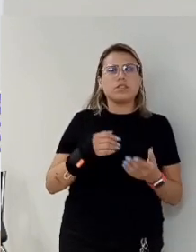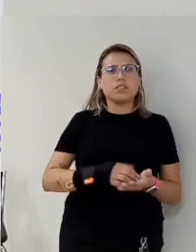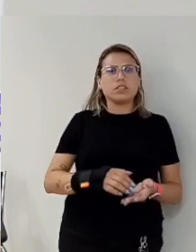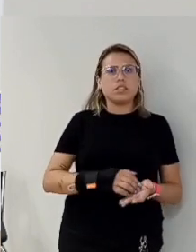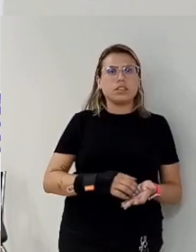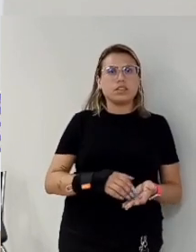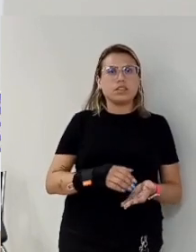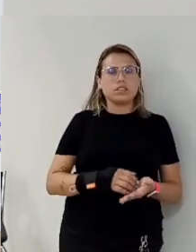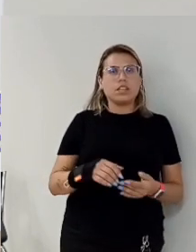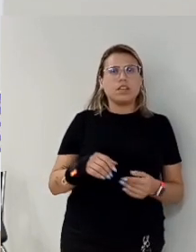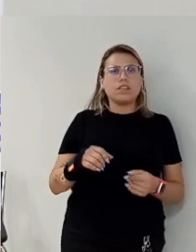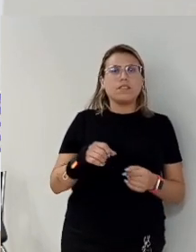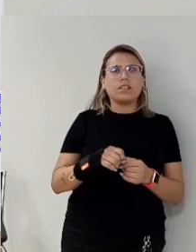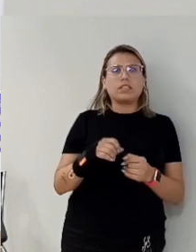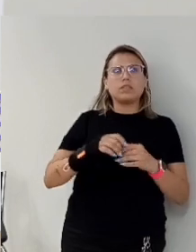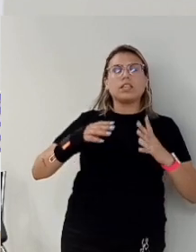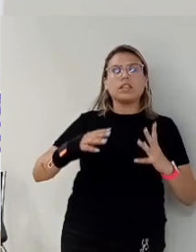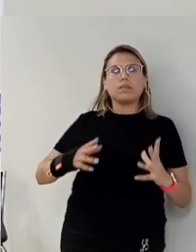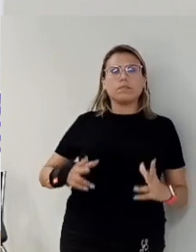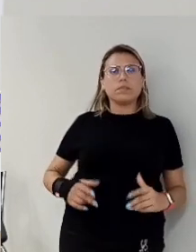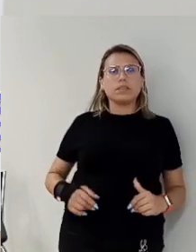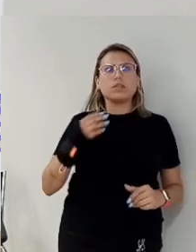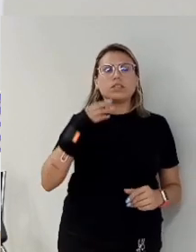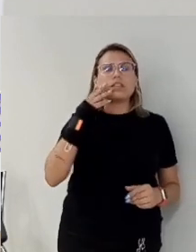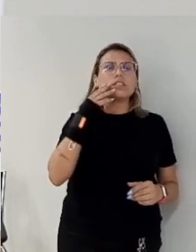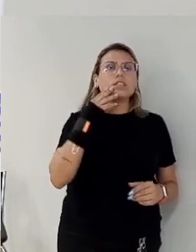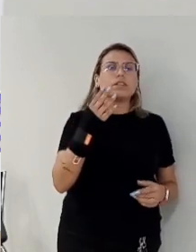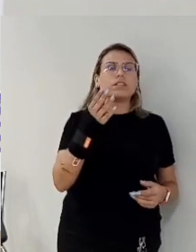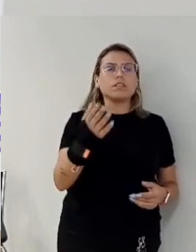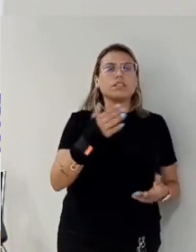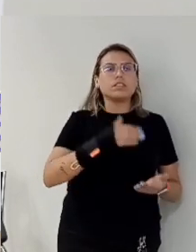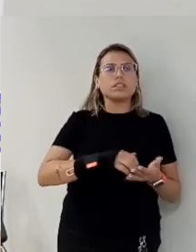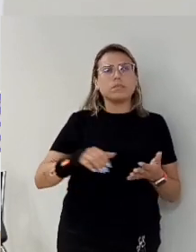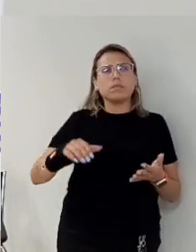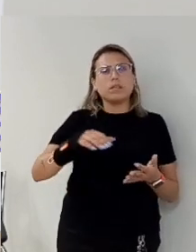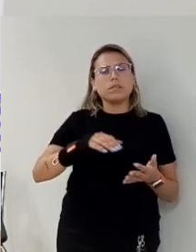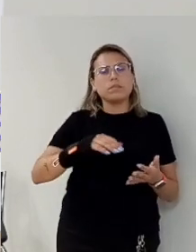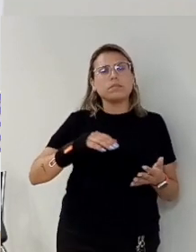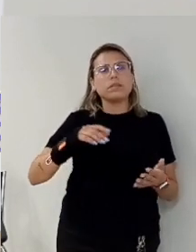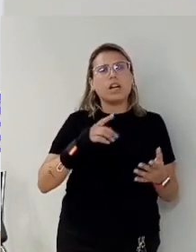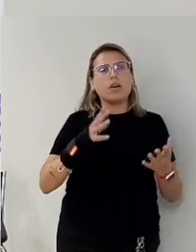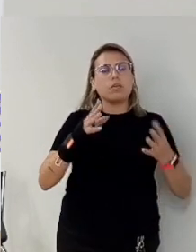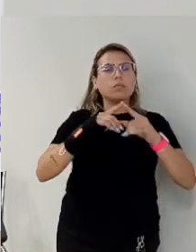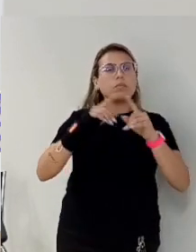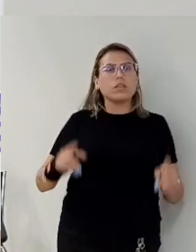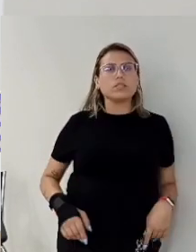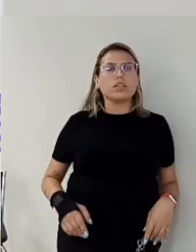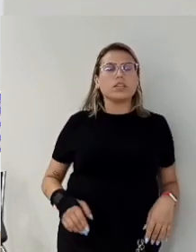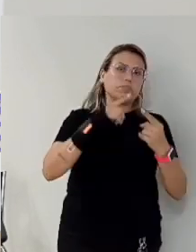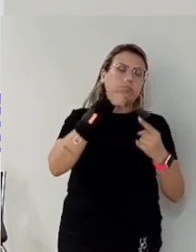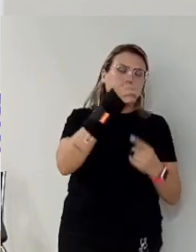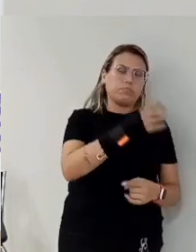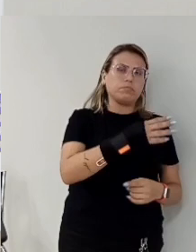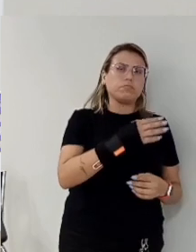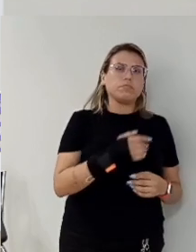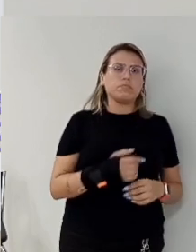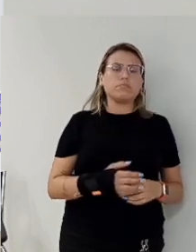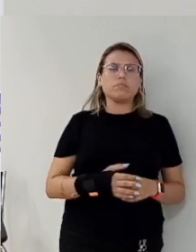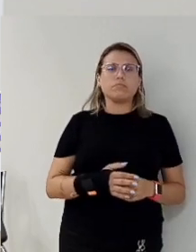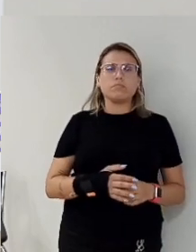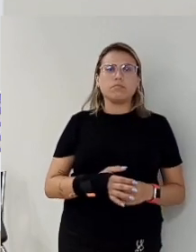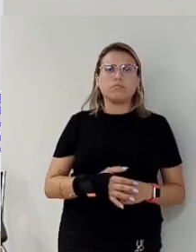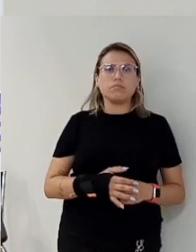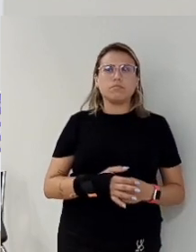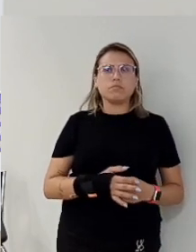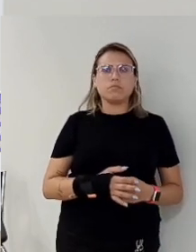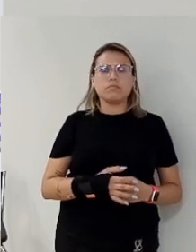fazer uma limpeza e eu queria saber se a Secretaria de Meio Ambiente tinha algum projeto em relação a essa área aqui né